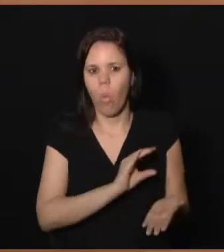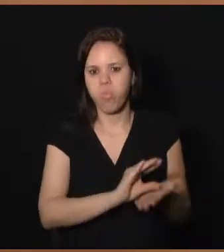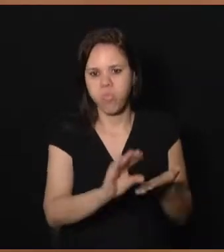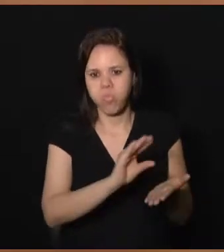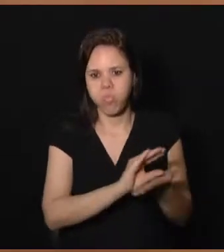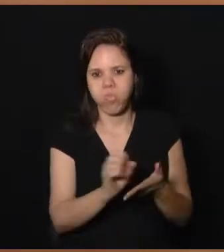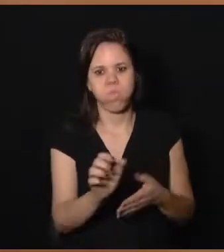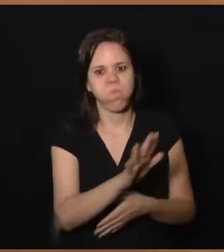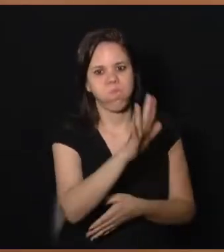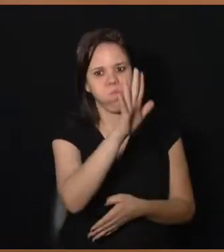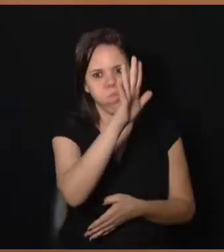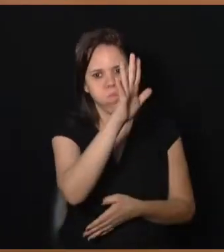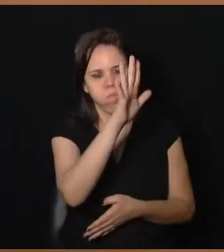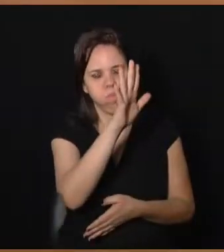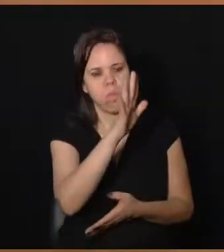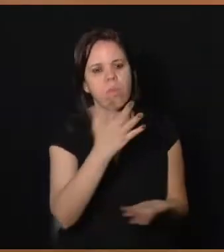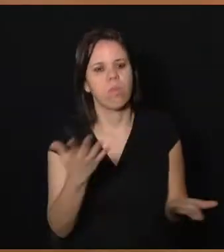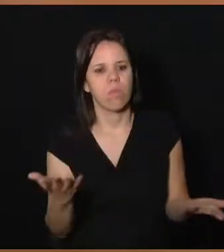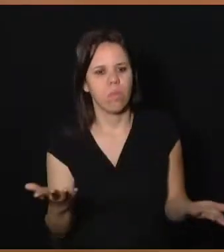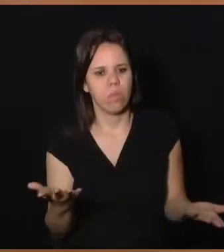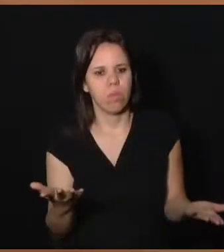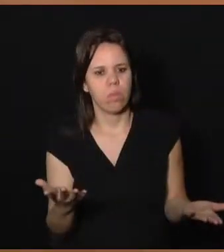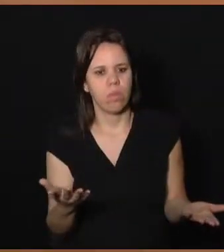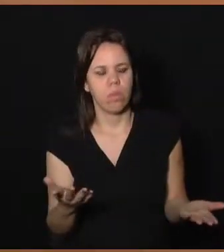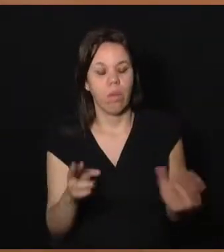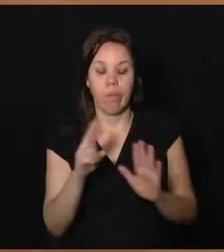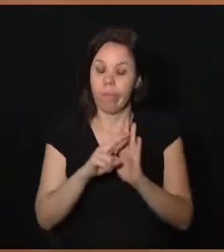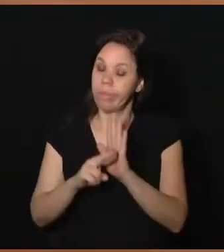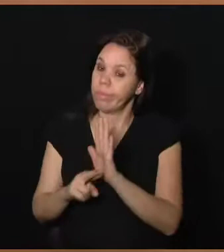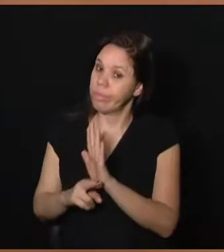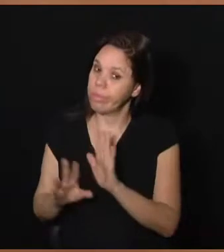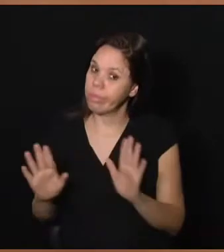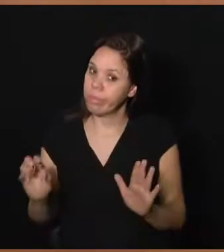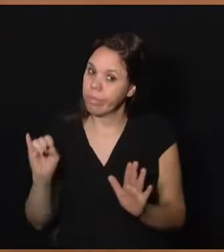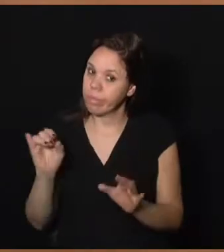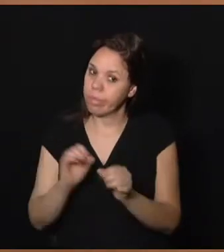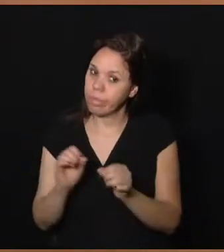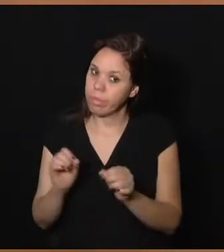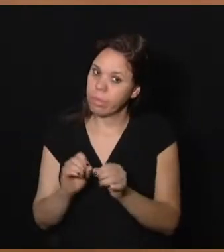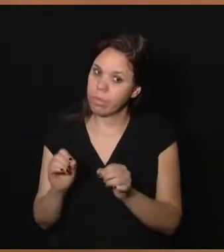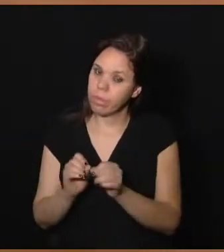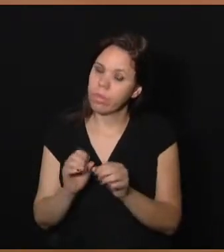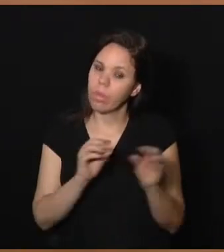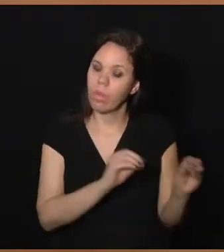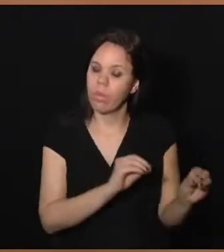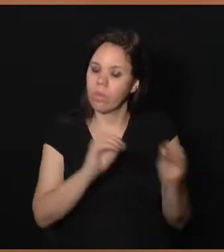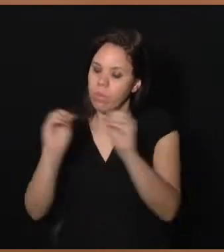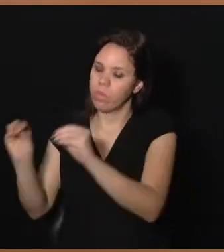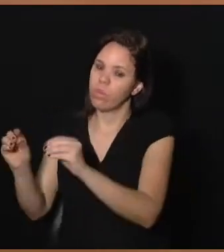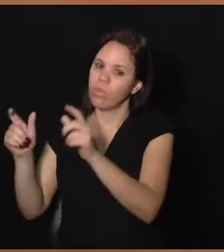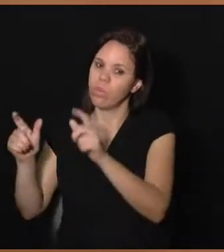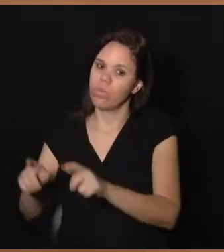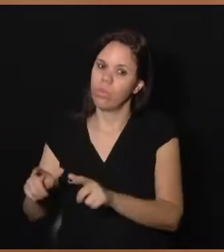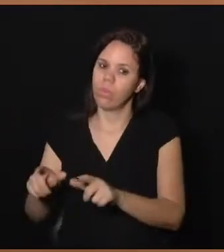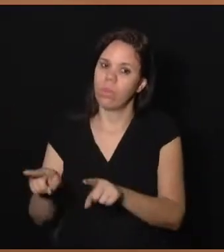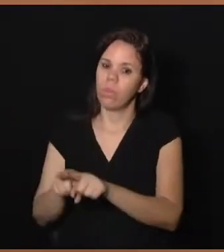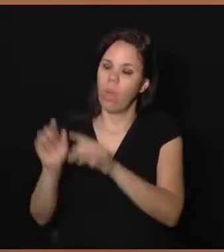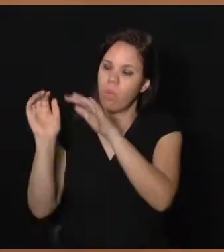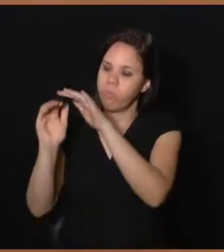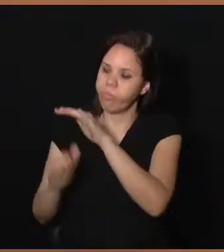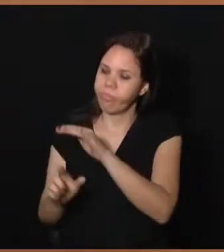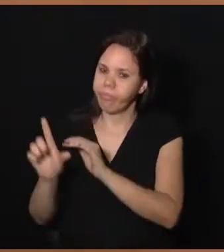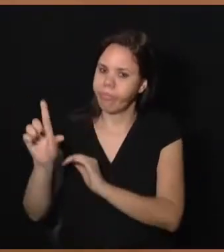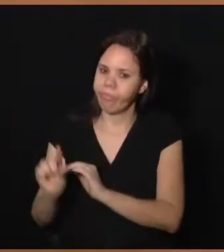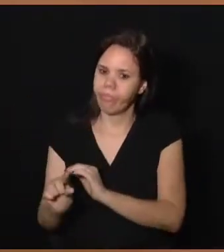importador ou exportador. Então, via de regra, se faz essa remoção para as zonas secundárias, onde as taxas de armazenagem são